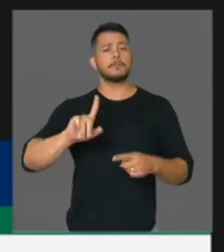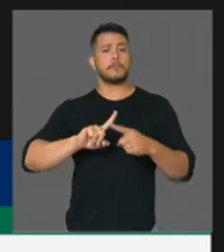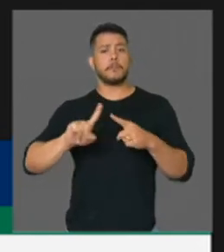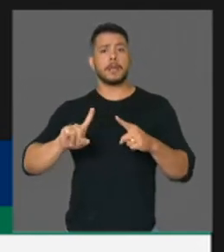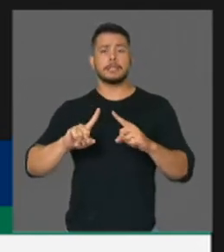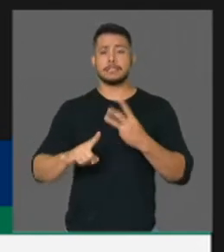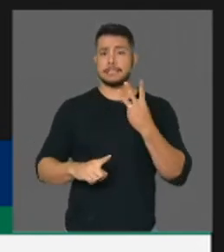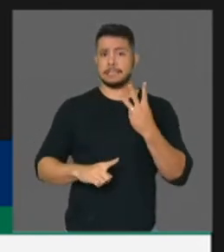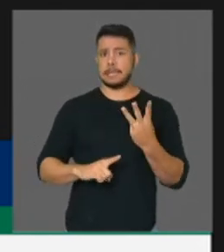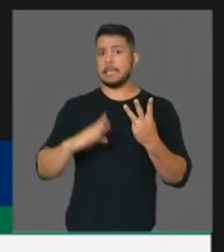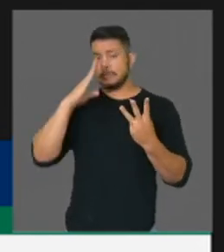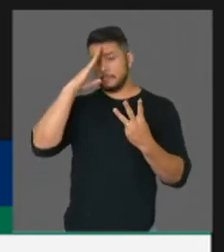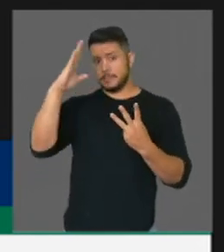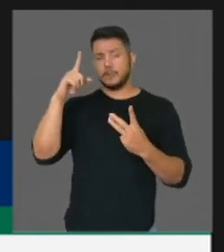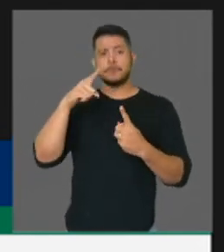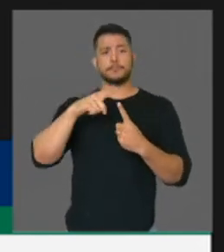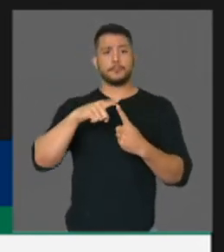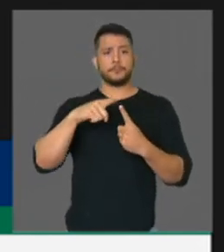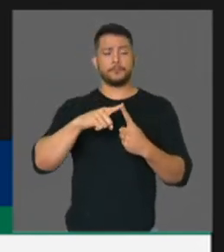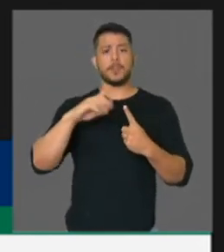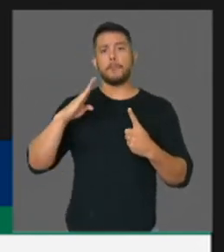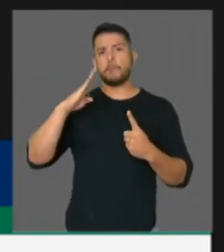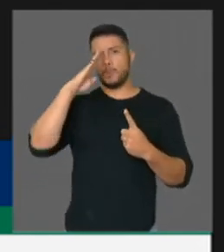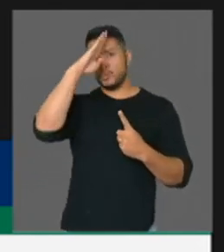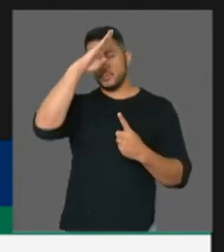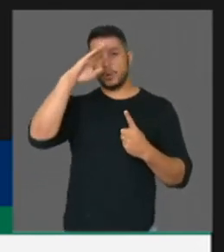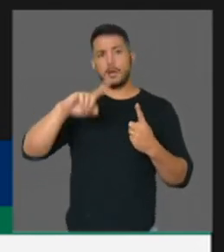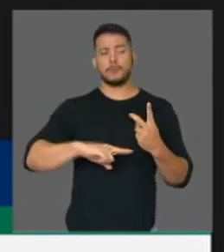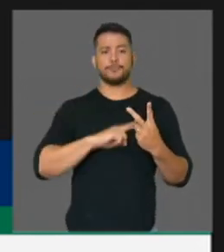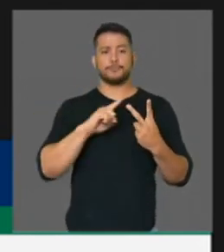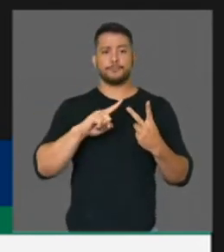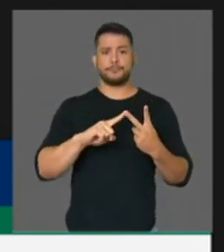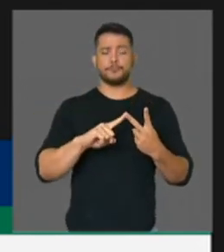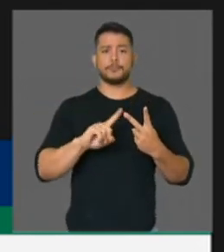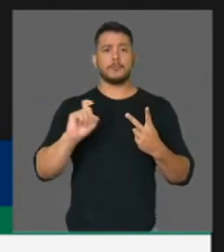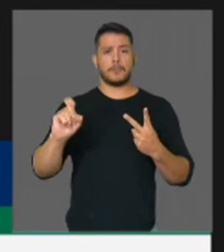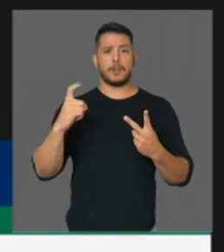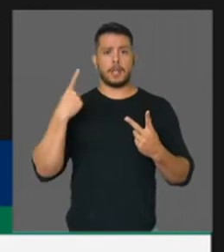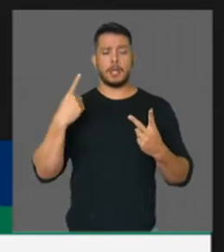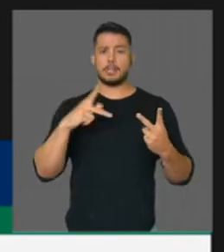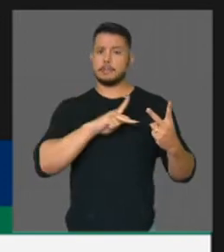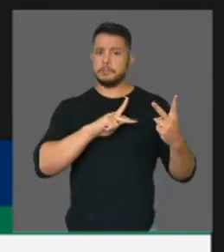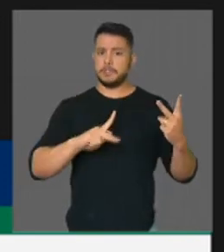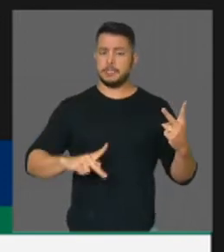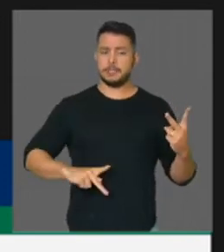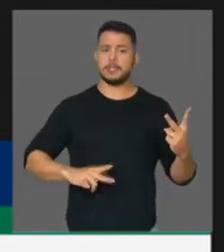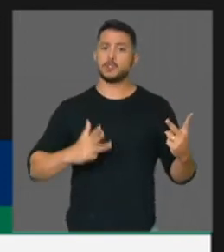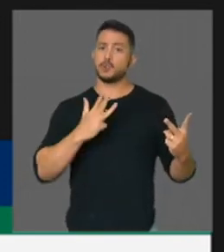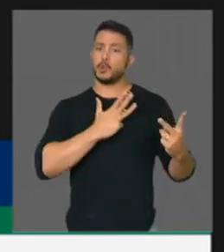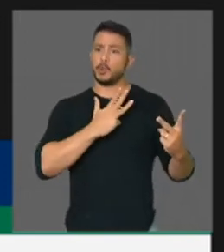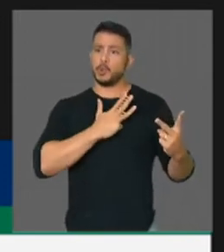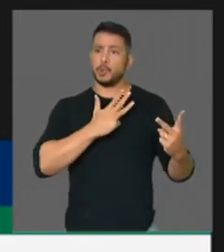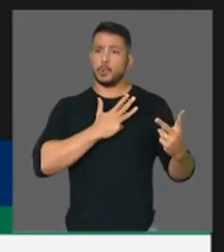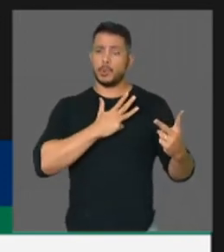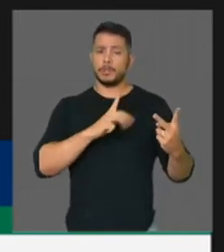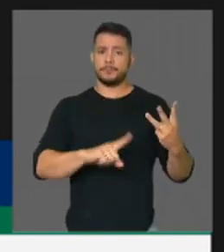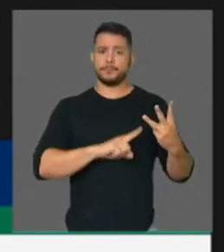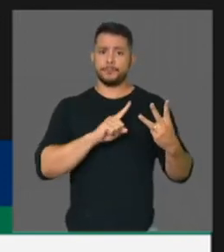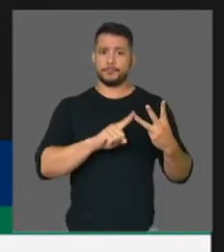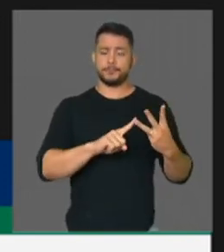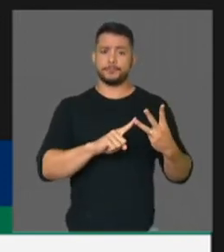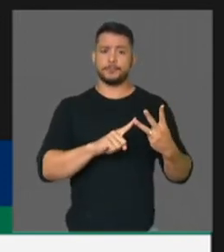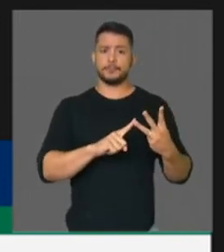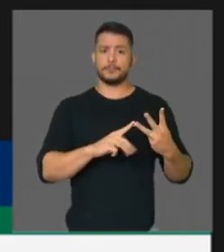presidente Bolsonaro, que vai tentar a reeleição, o ex-presidente Lula, que vai tentar voltar, e o